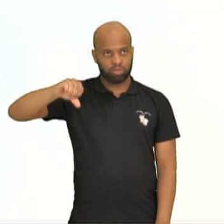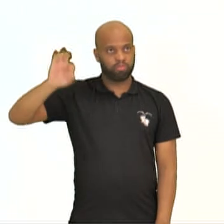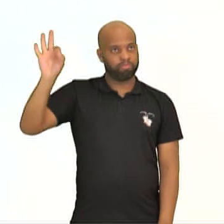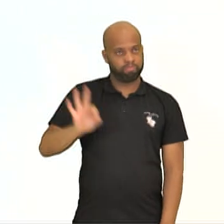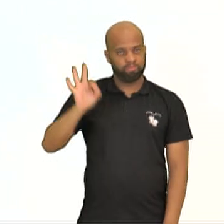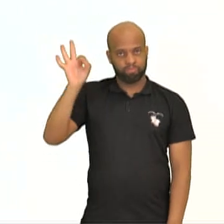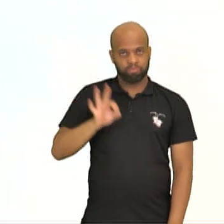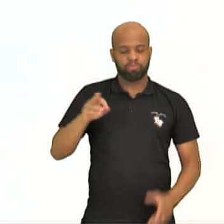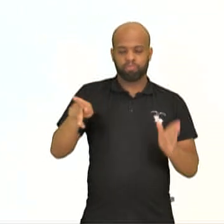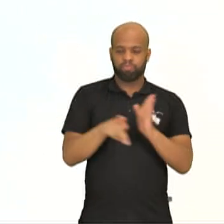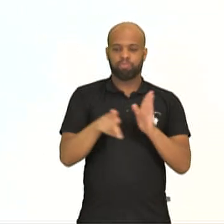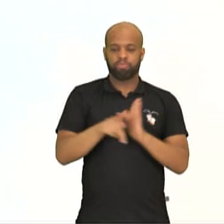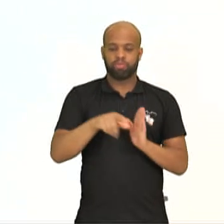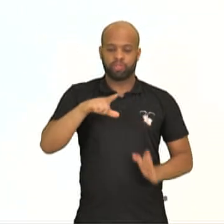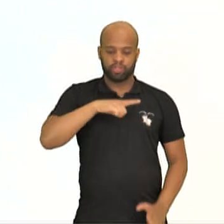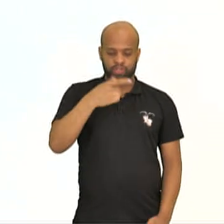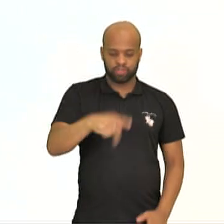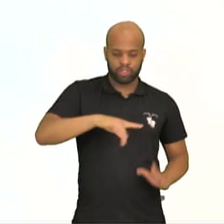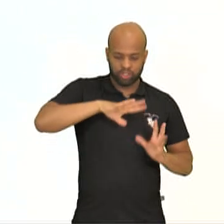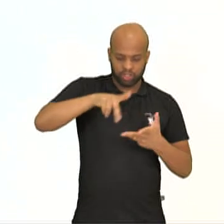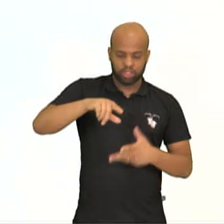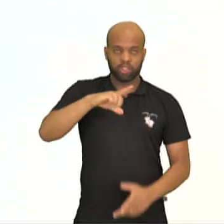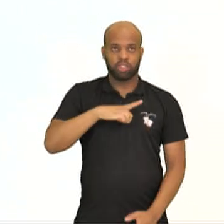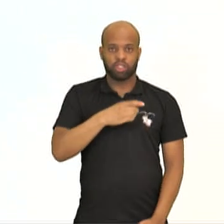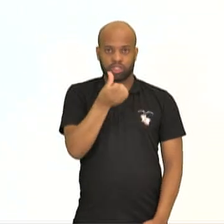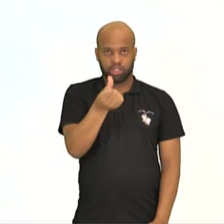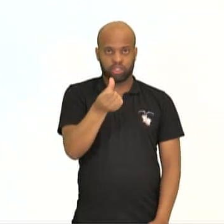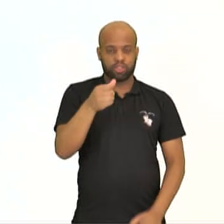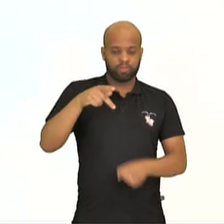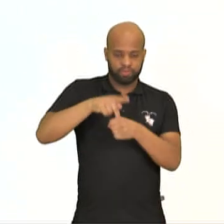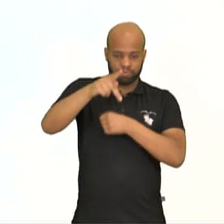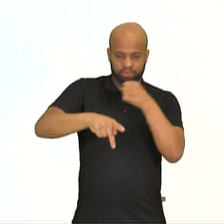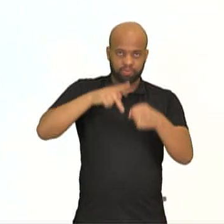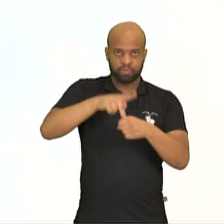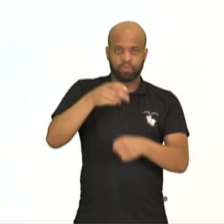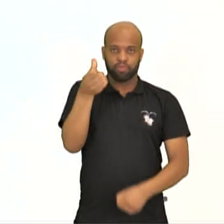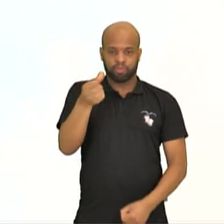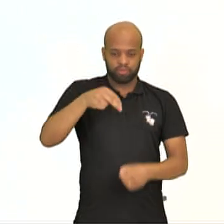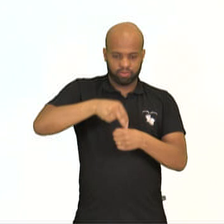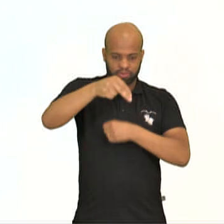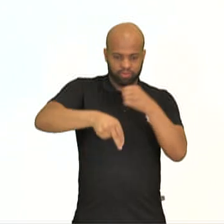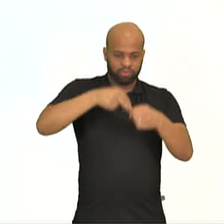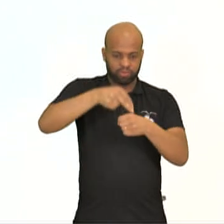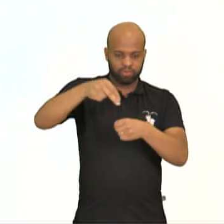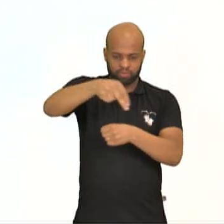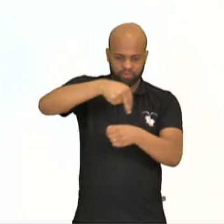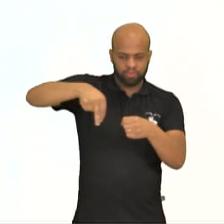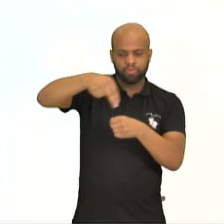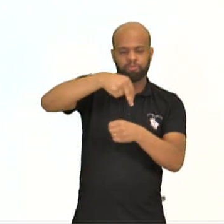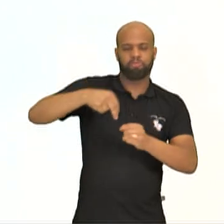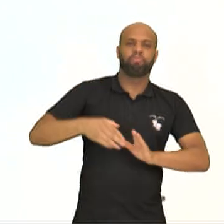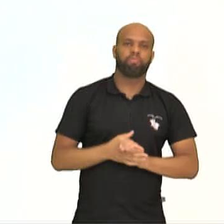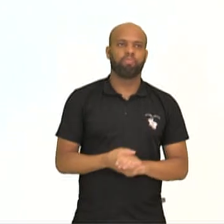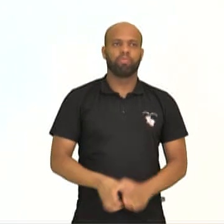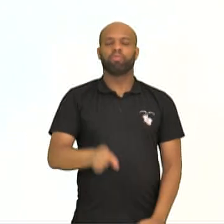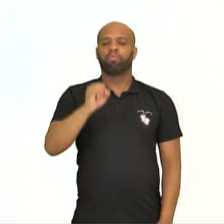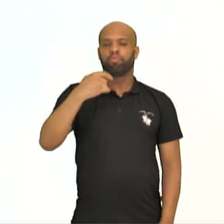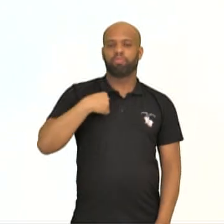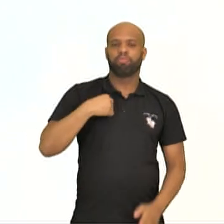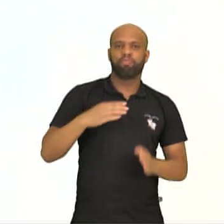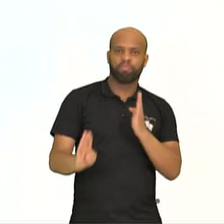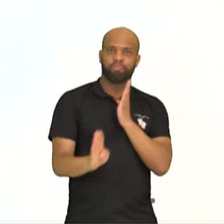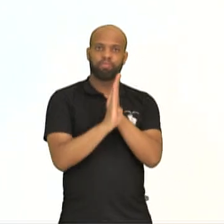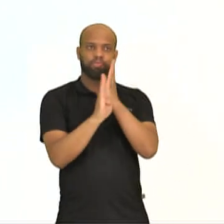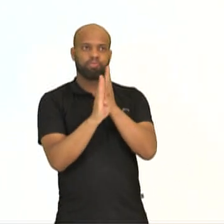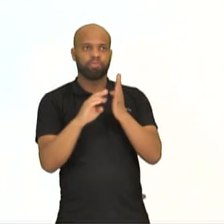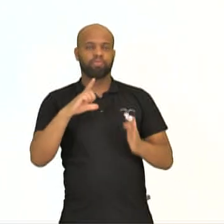98,89% da abundância na Terra. Possui 6 prótons, 6 nêutrons lá no seu núcleo. Então, quando eu acho um carbono